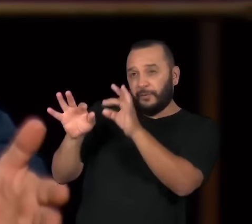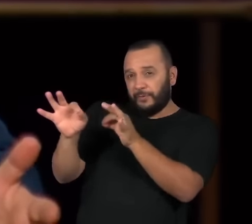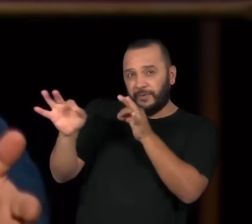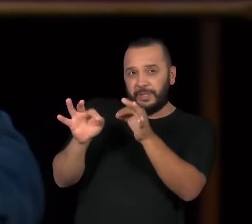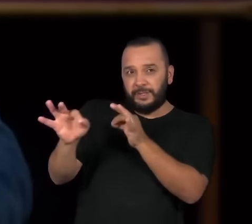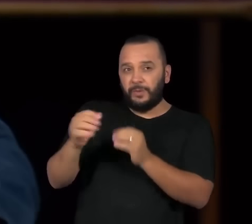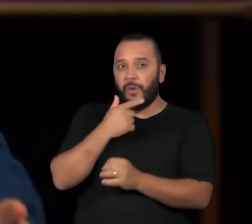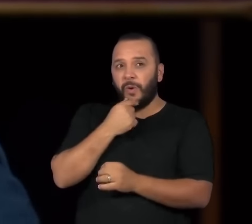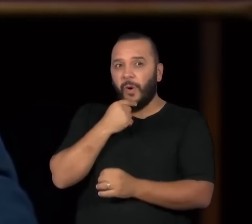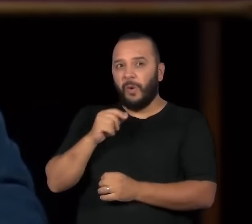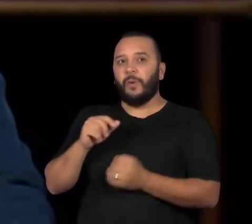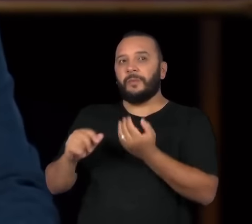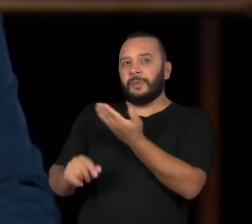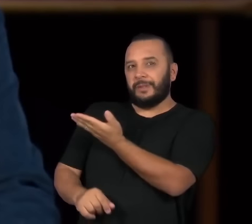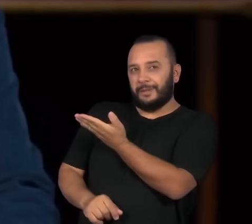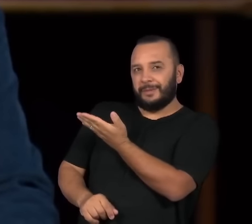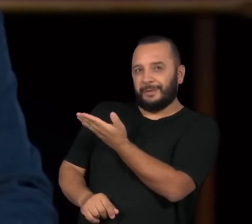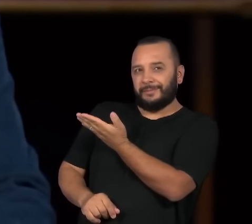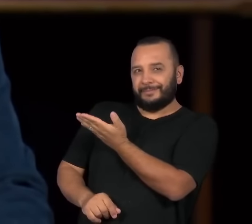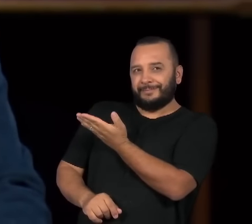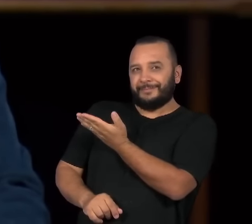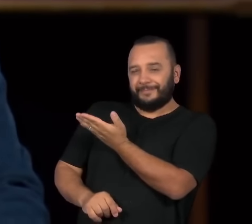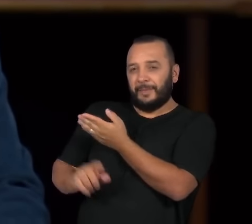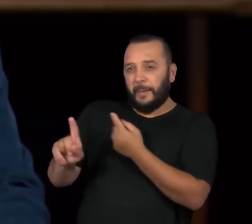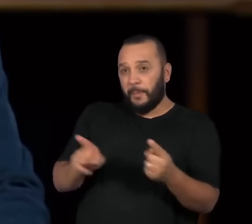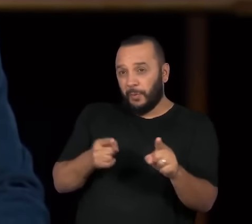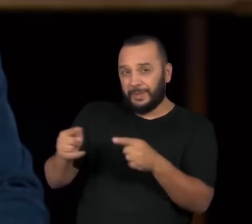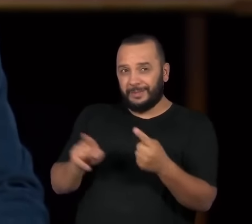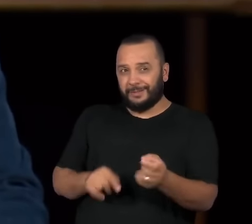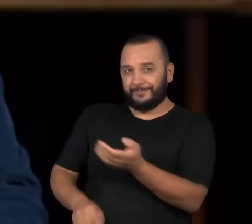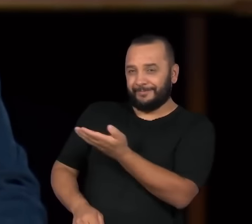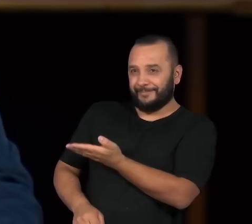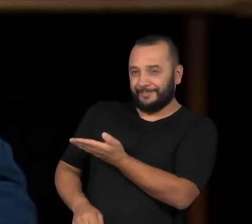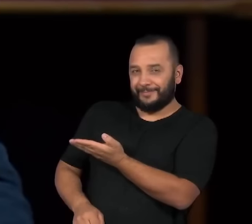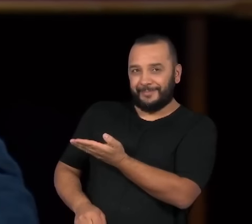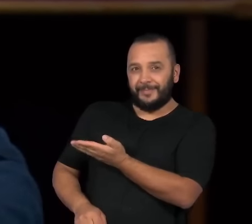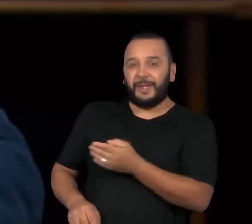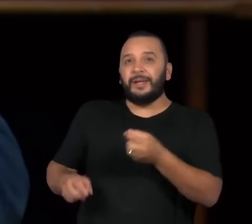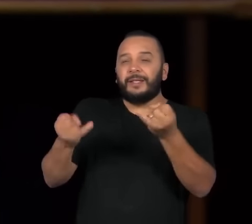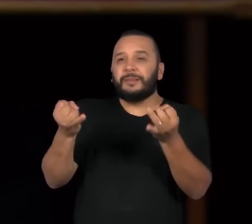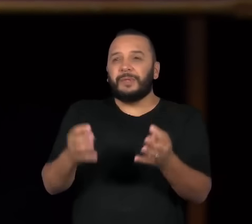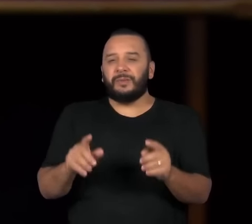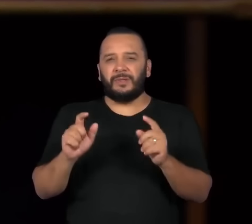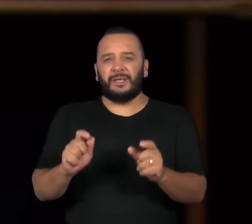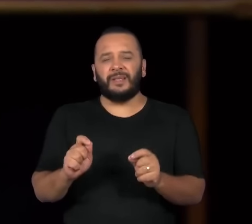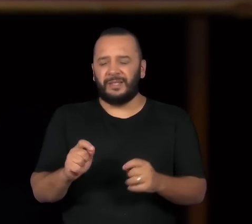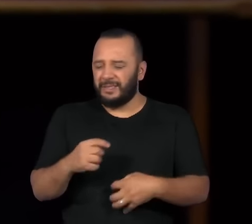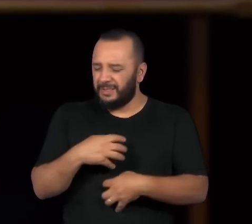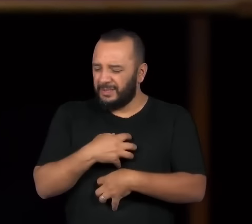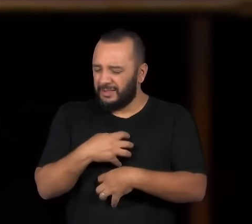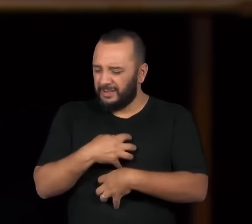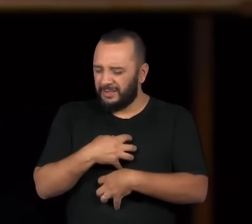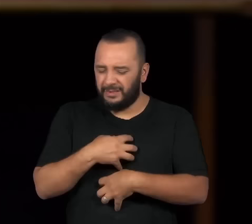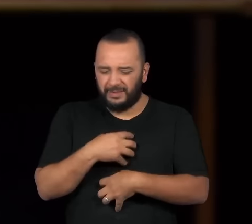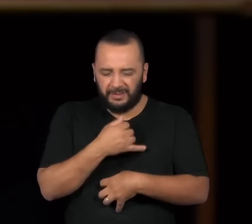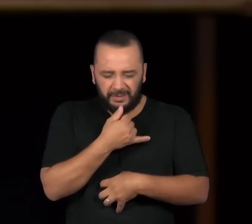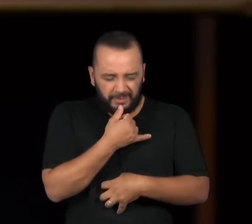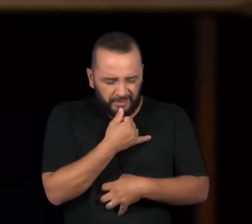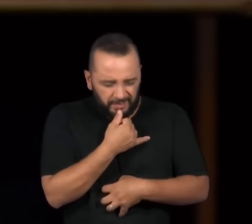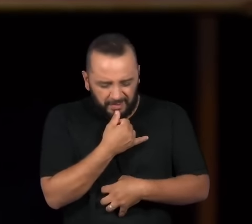Harold May, o Brian May, diz algo assim: não faz sentido ficar lamentando, foram muitas dores e